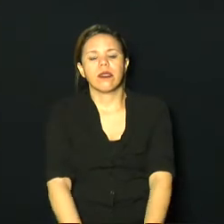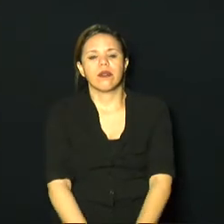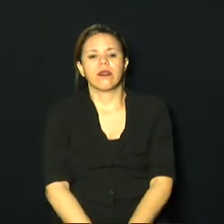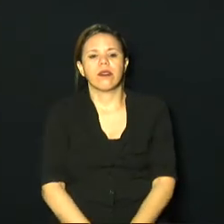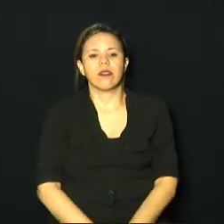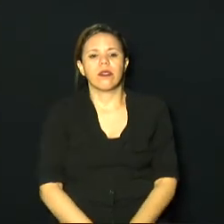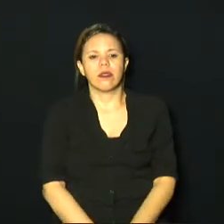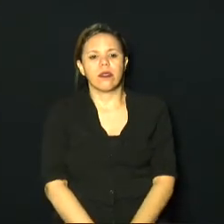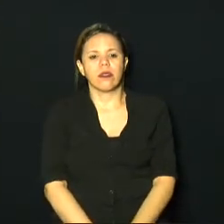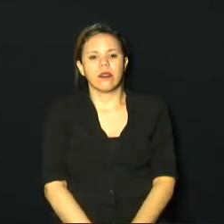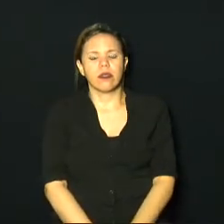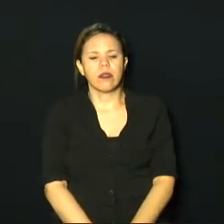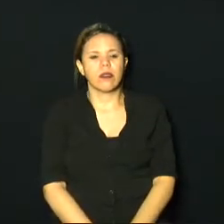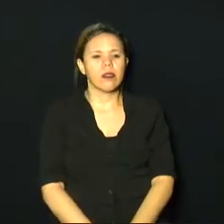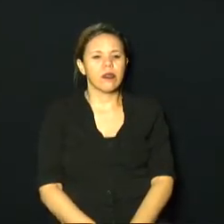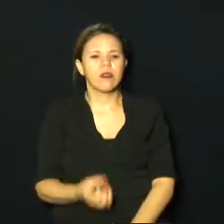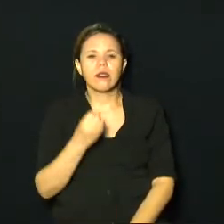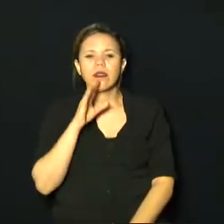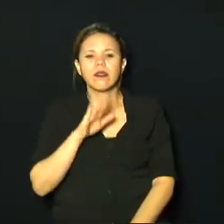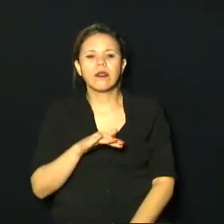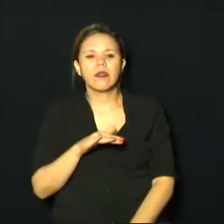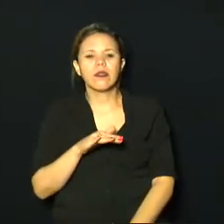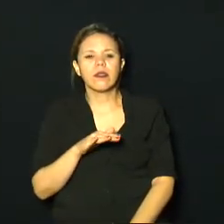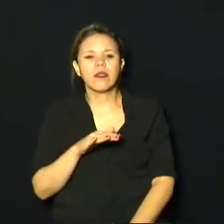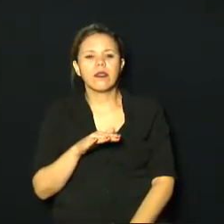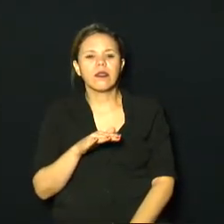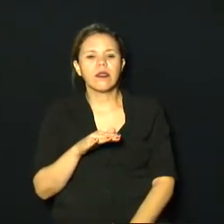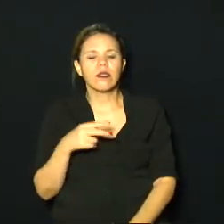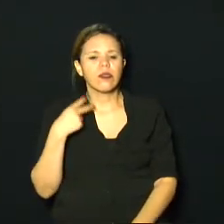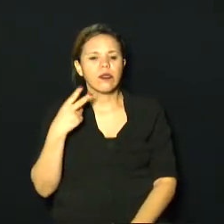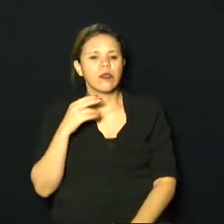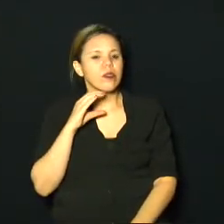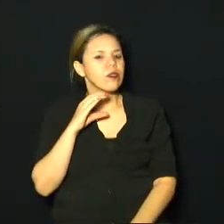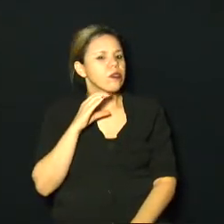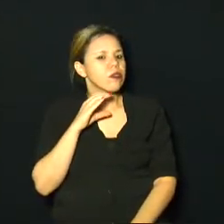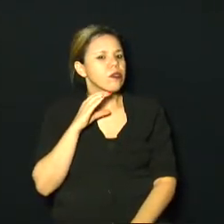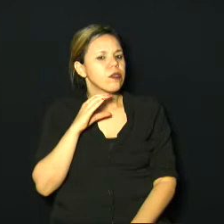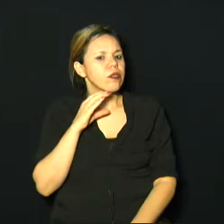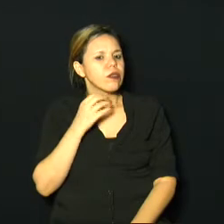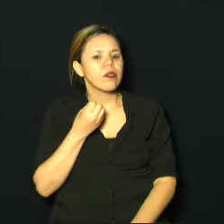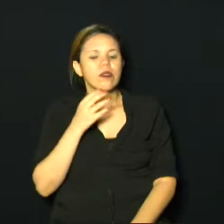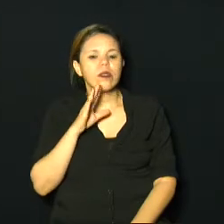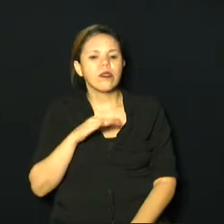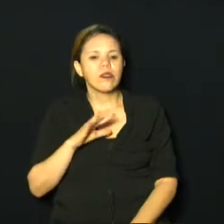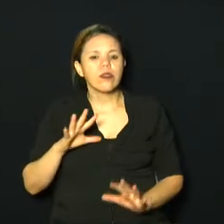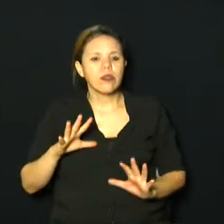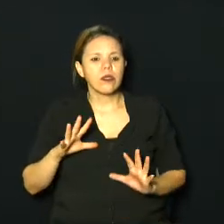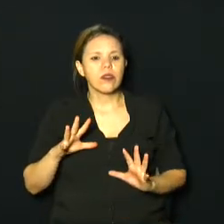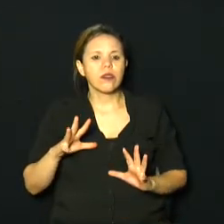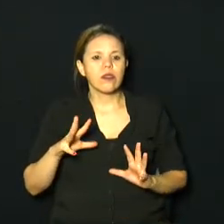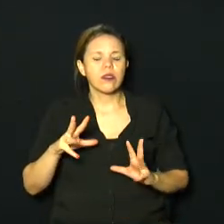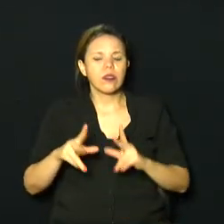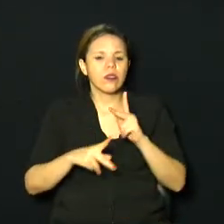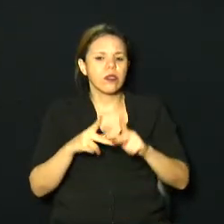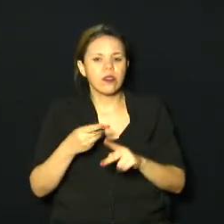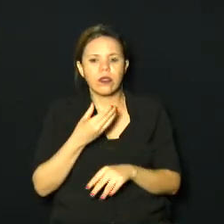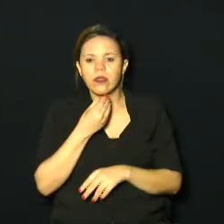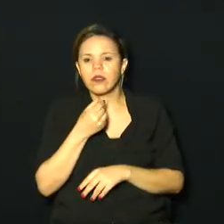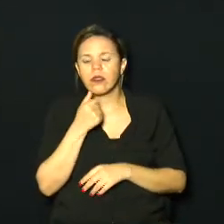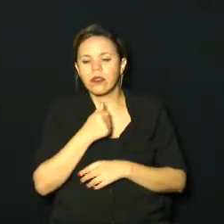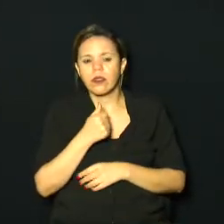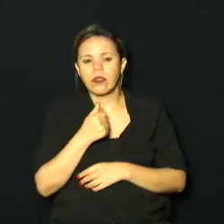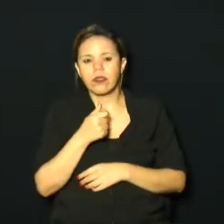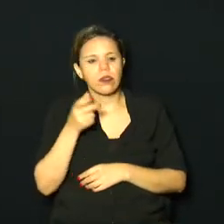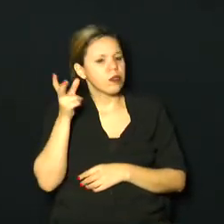Stephanie. Boa tarde, vereador Carlão, boa tarde a todas e a todos. Tá